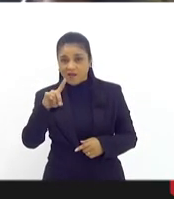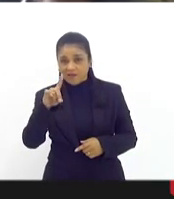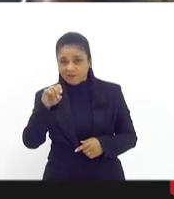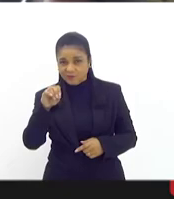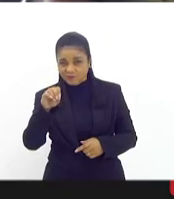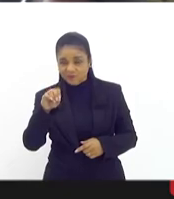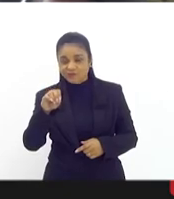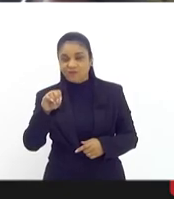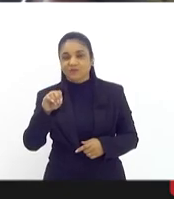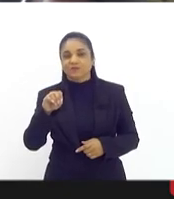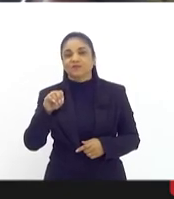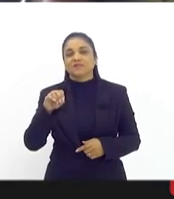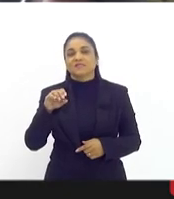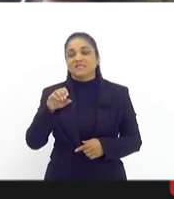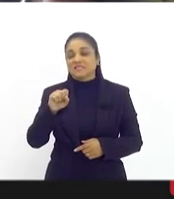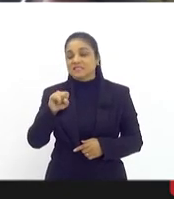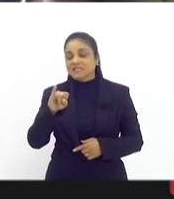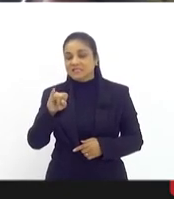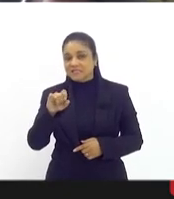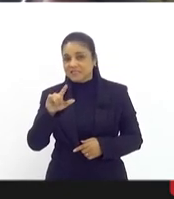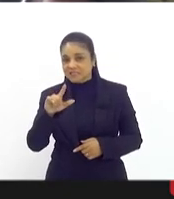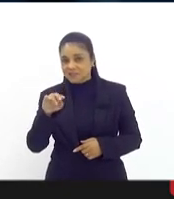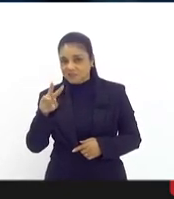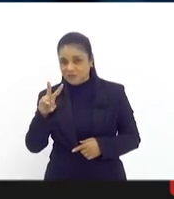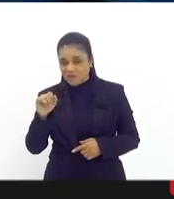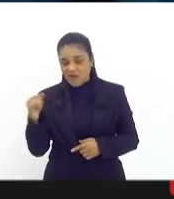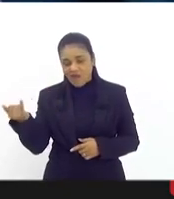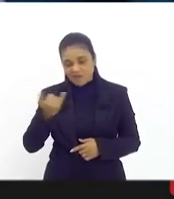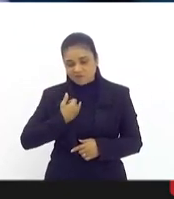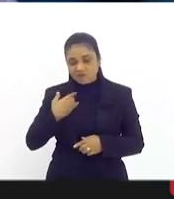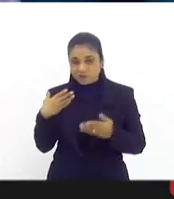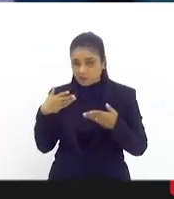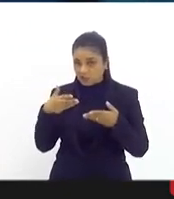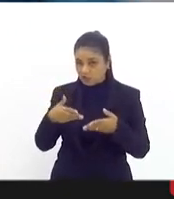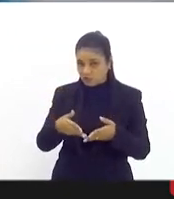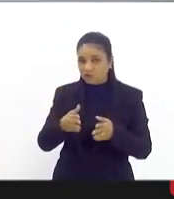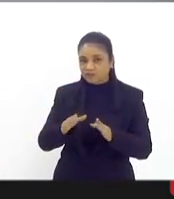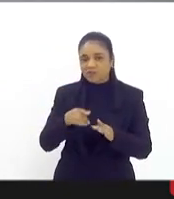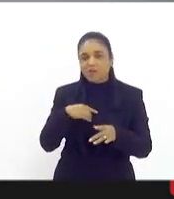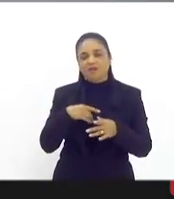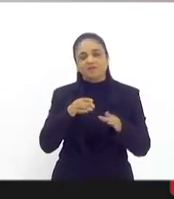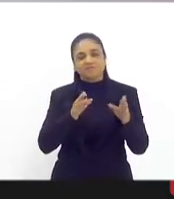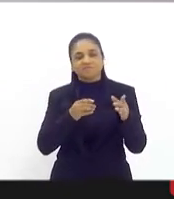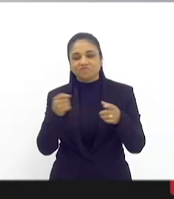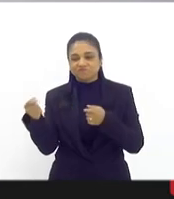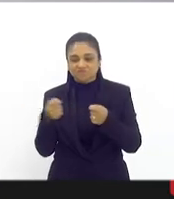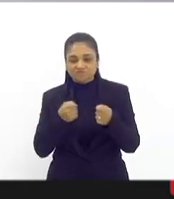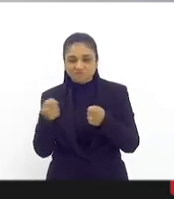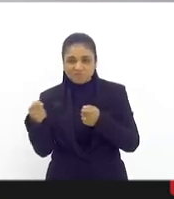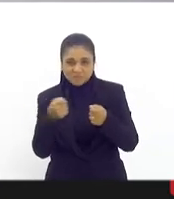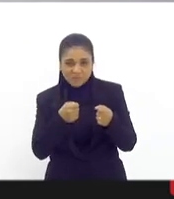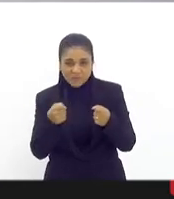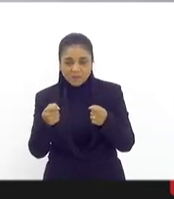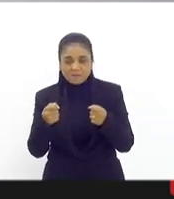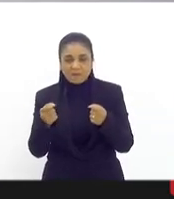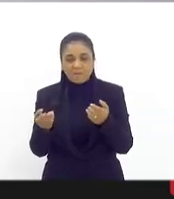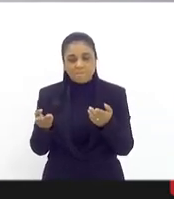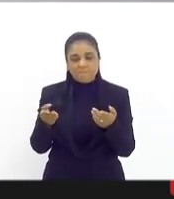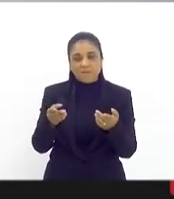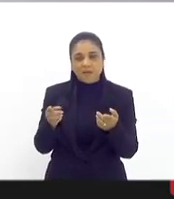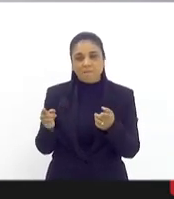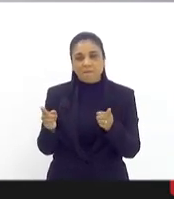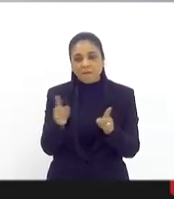chegar, a gente põe ele. Exatamente. Vamos, então, fazer alternância de poder com os alunos e professores. Isso aí, eu vou chamar o João Gabriel, que é da